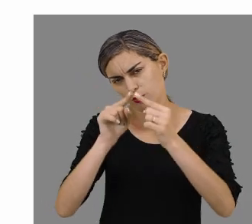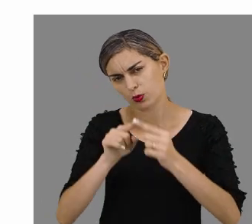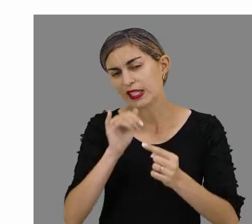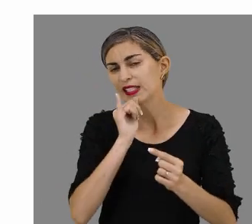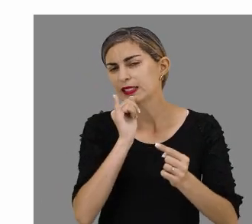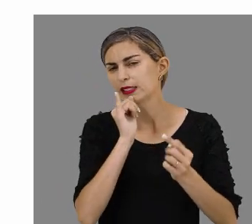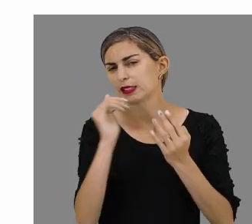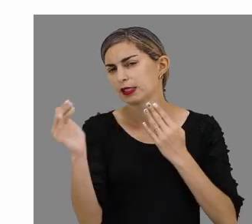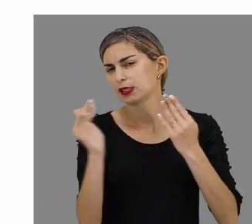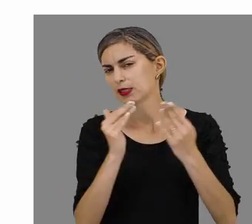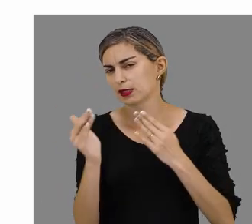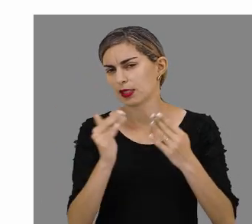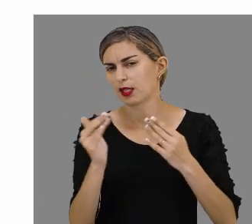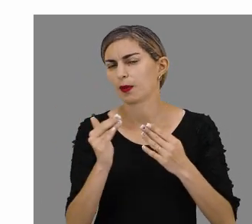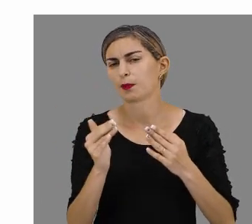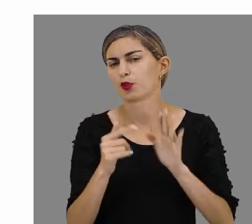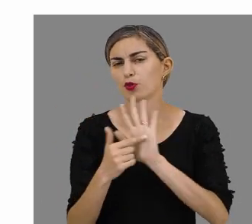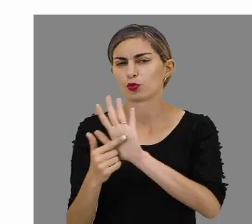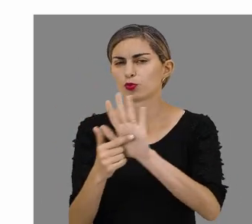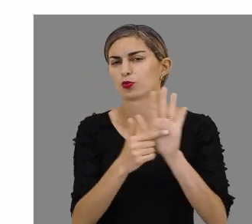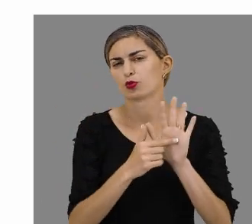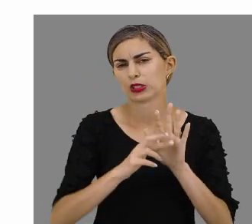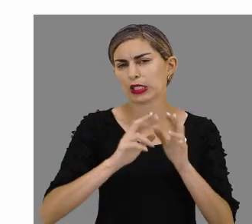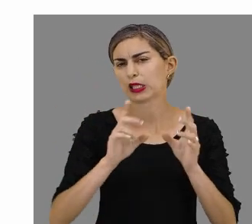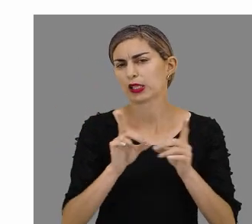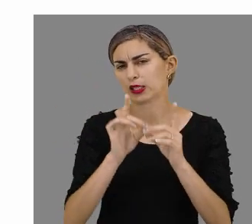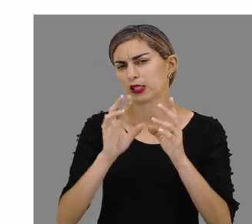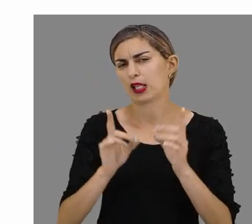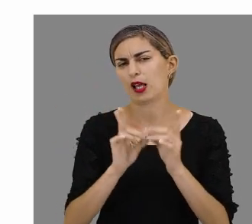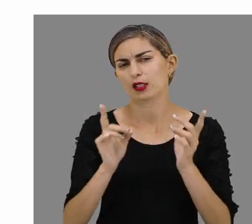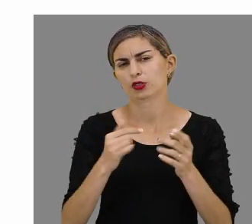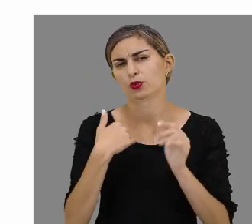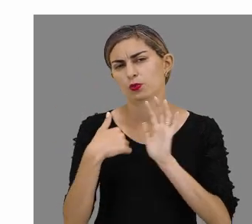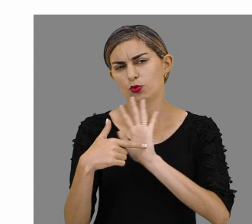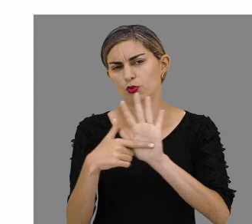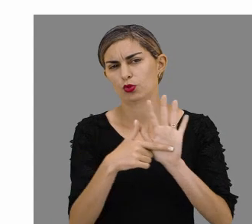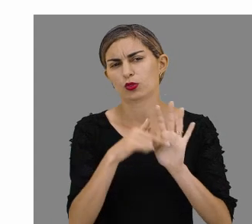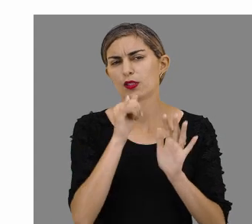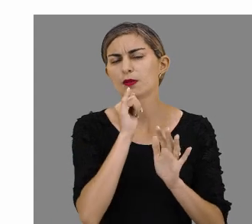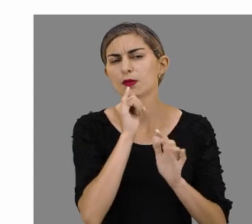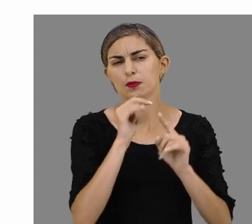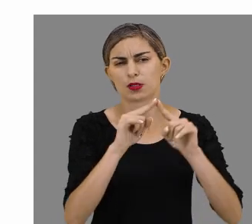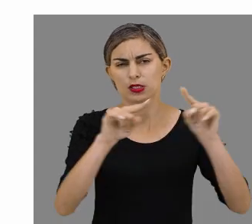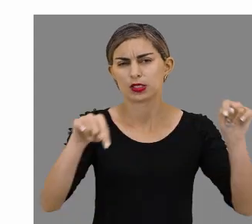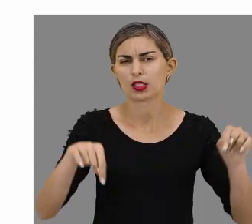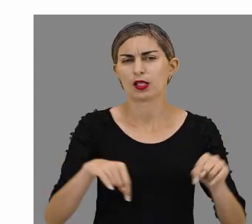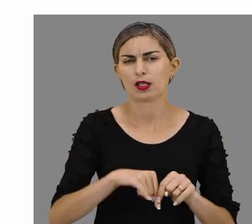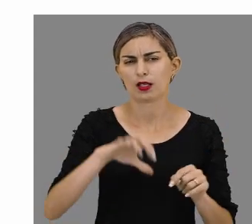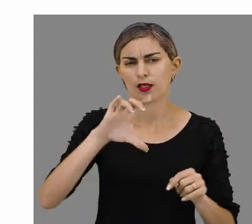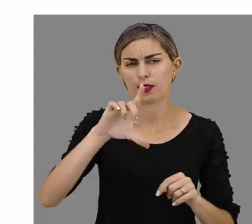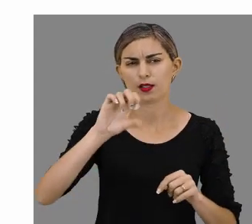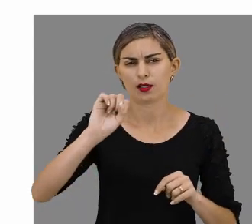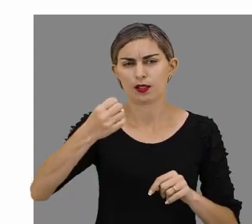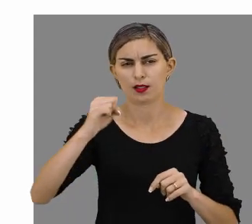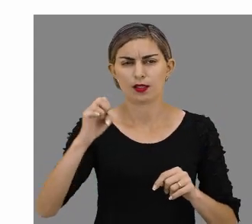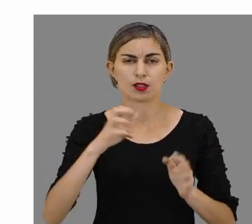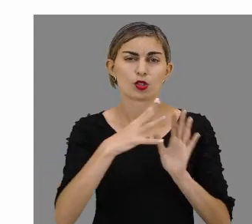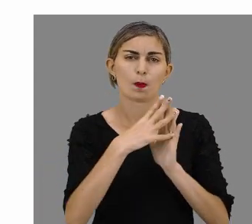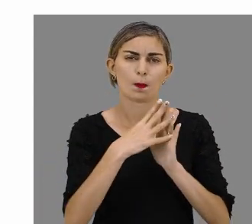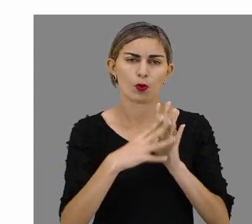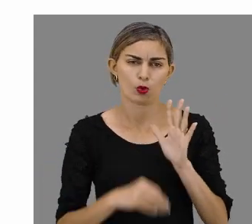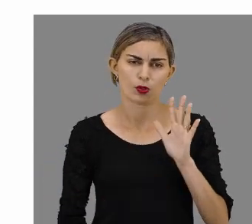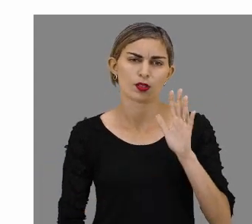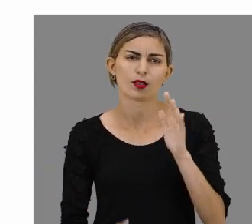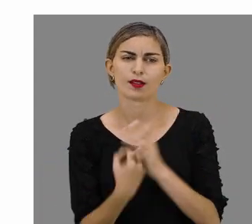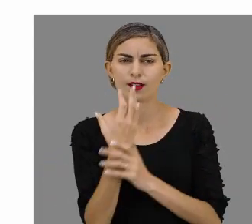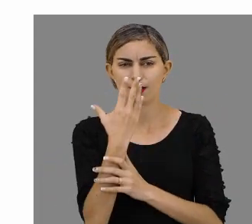com exemplos práticos e bastante didáticos. Primeiramente, uma classe. A classe é um